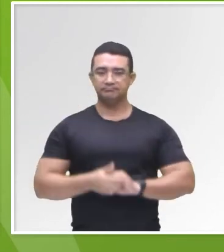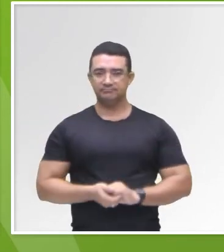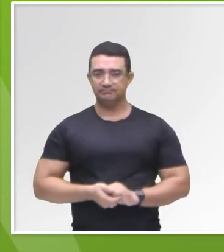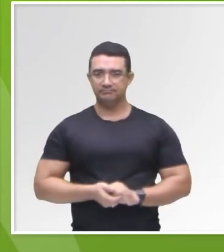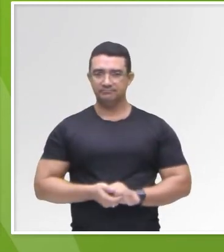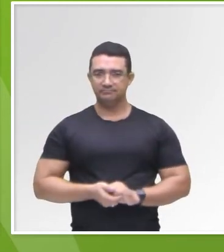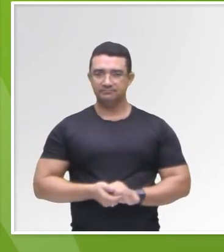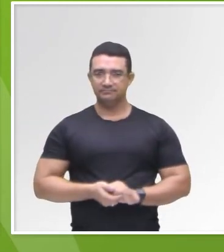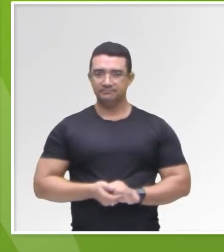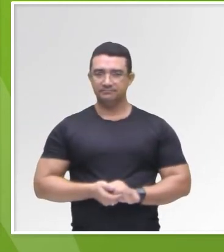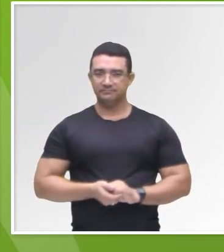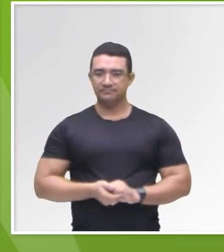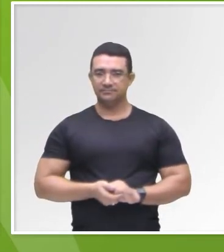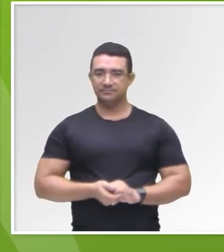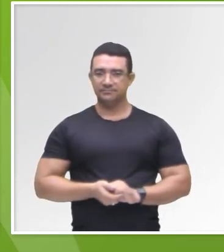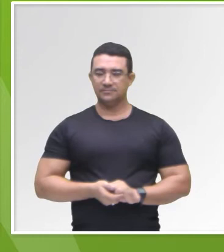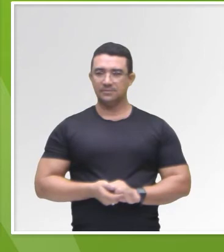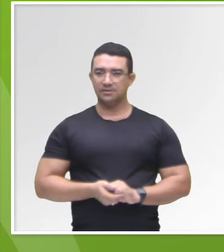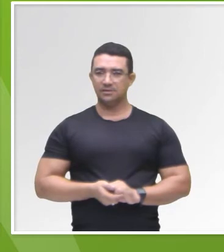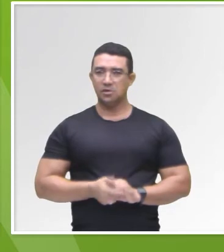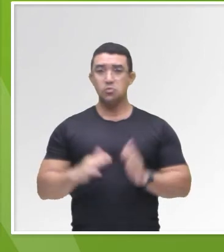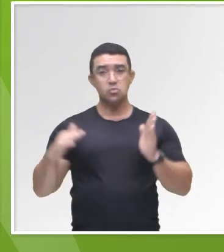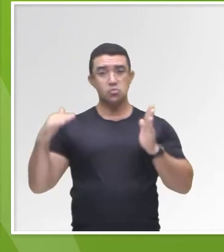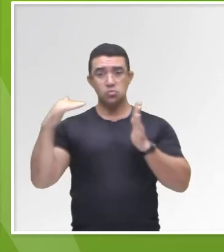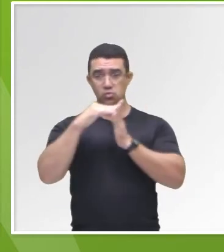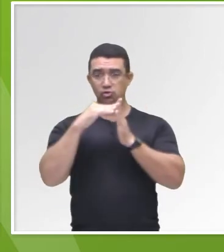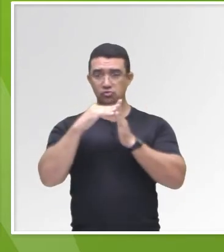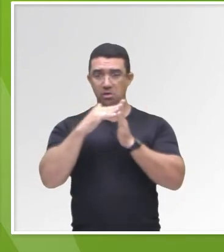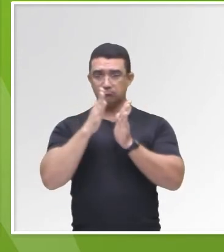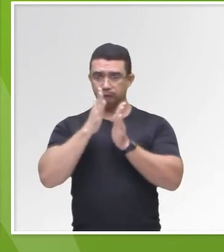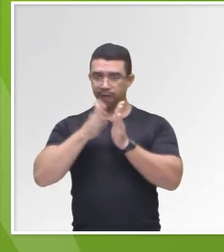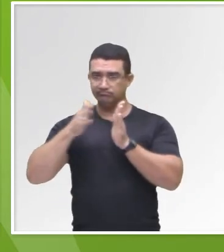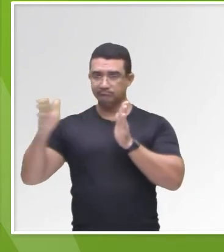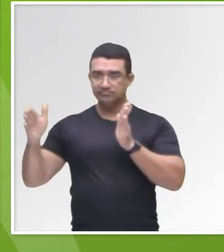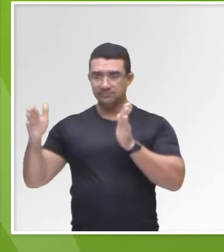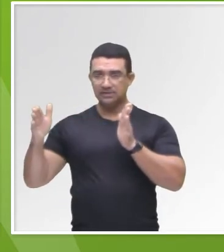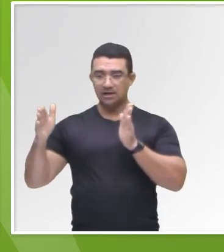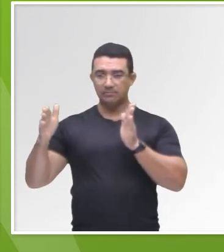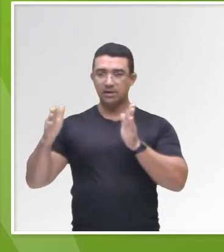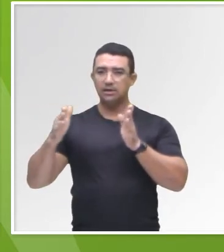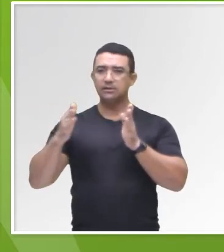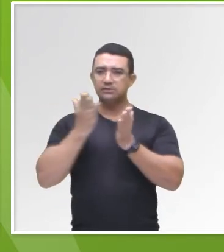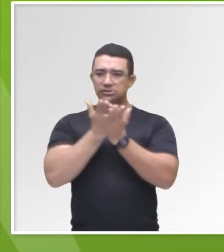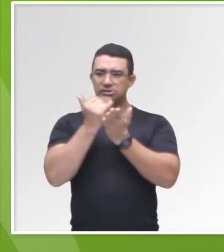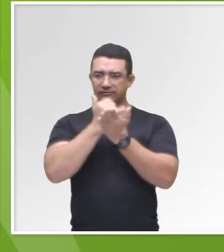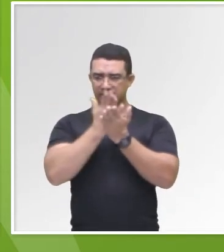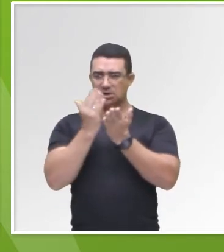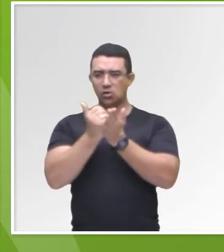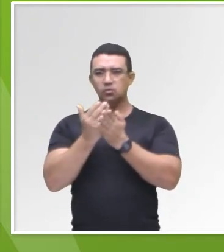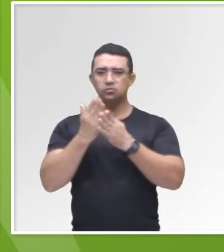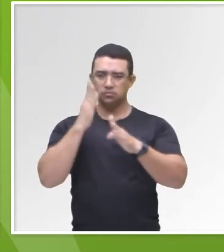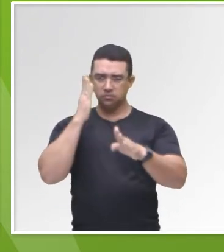Última etapa da divisão mitótica, né? Já é o final do processo.